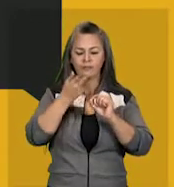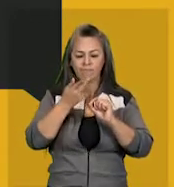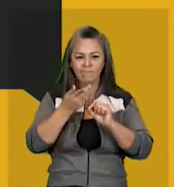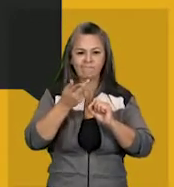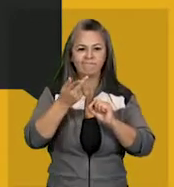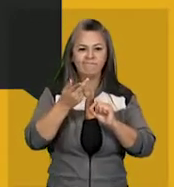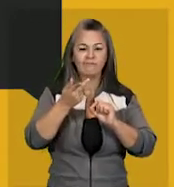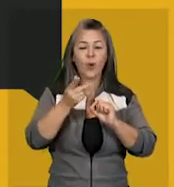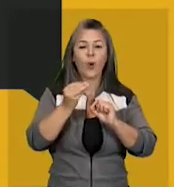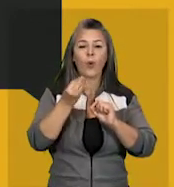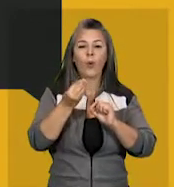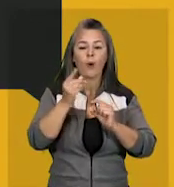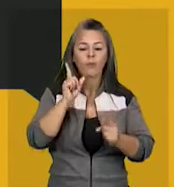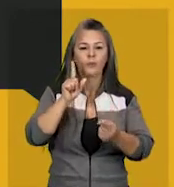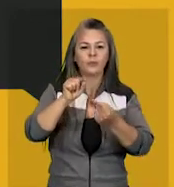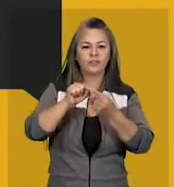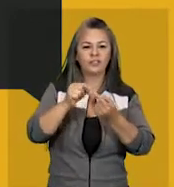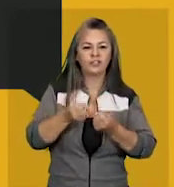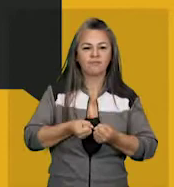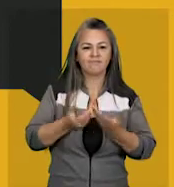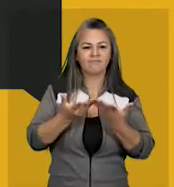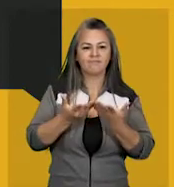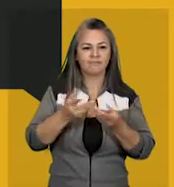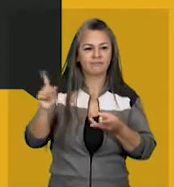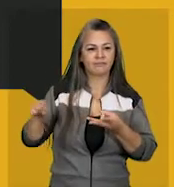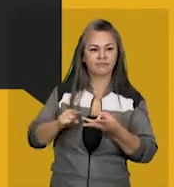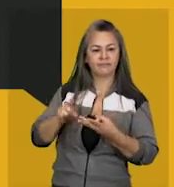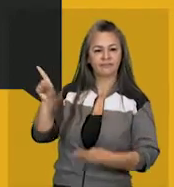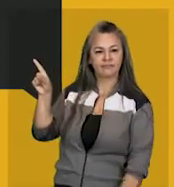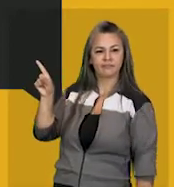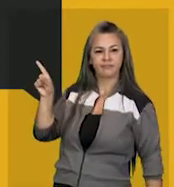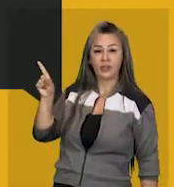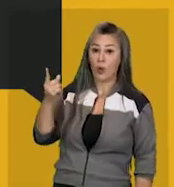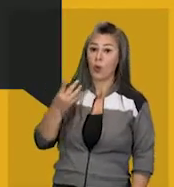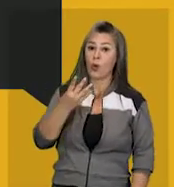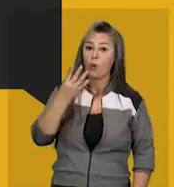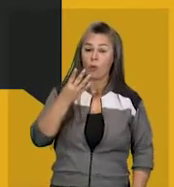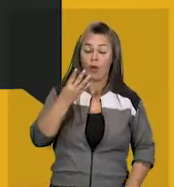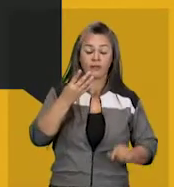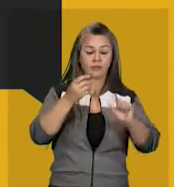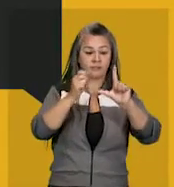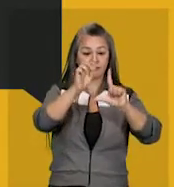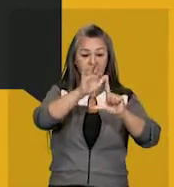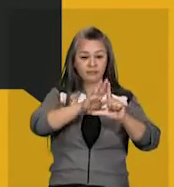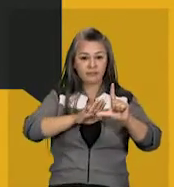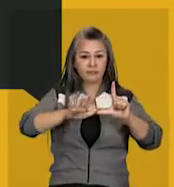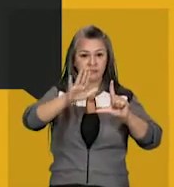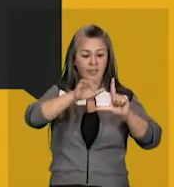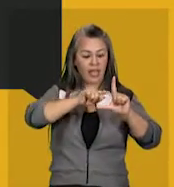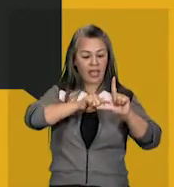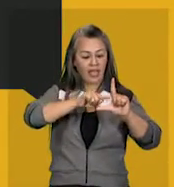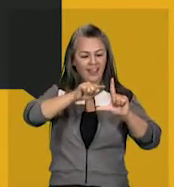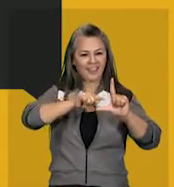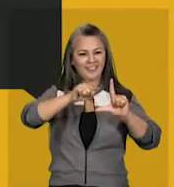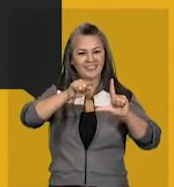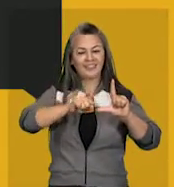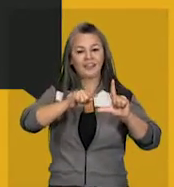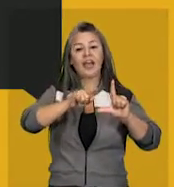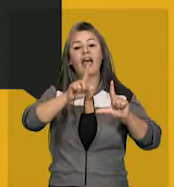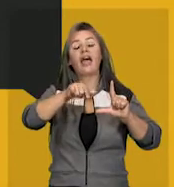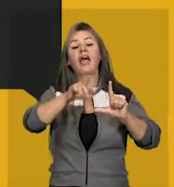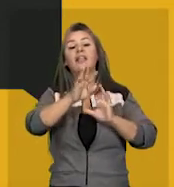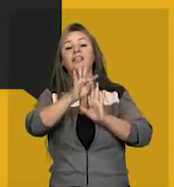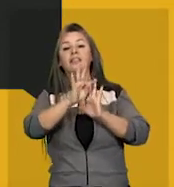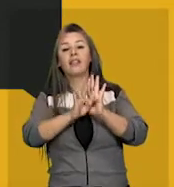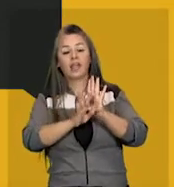intenção. O infográfico, que é um recurso muito utilizado, é um texto que mistura